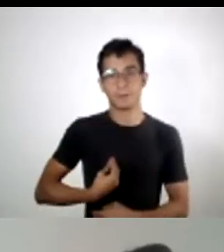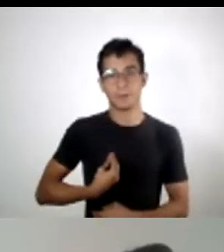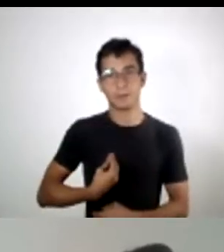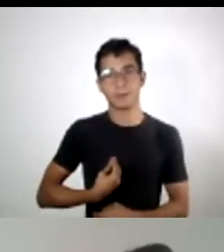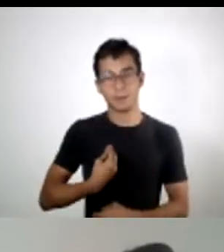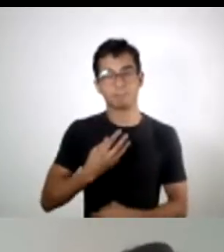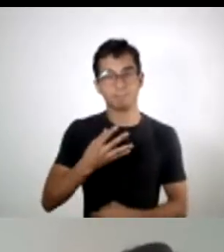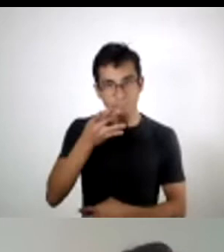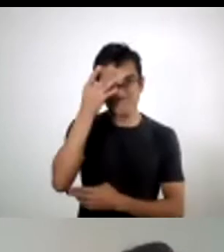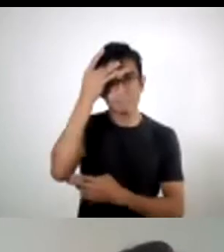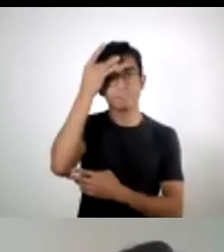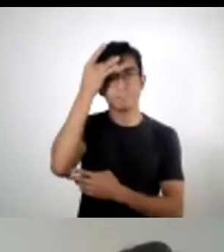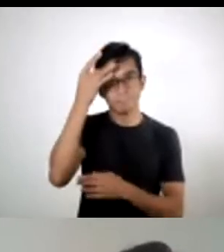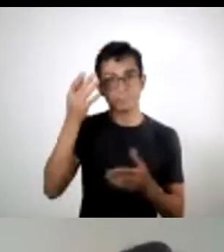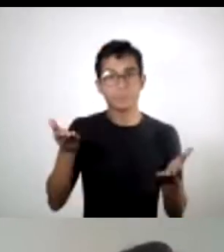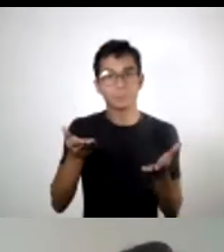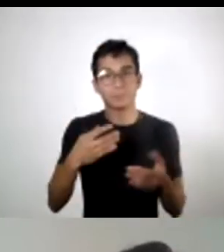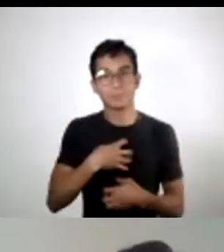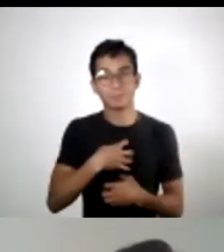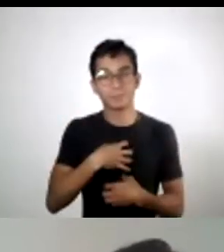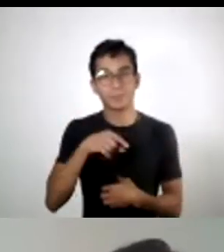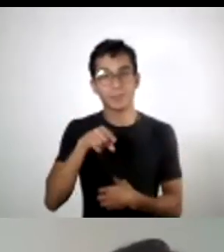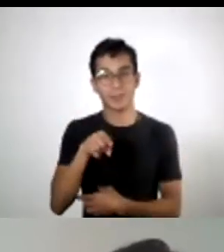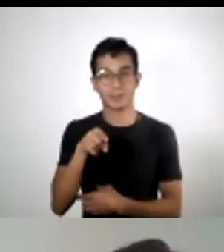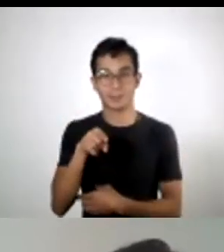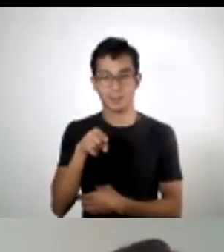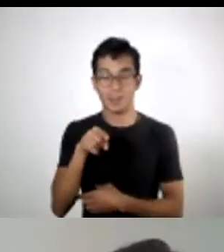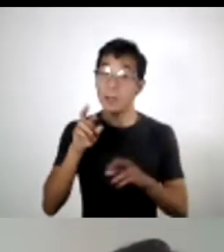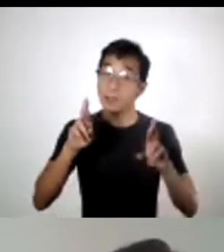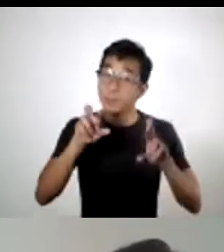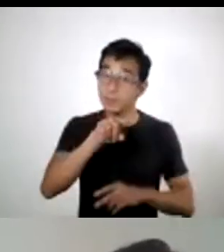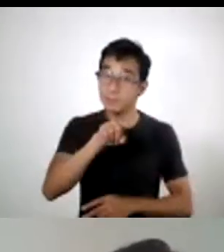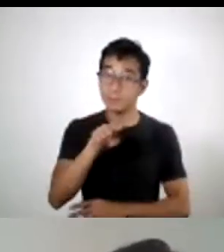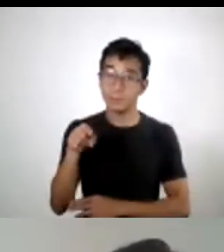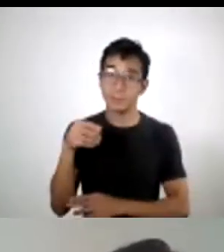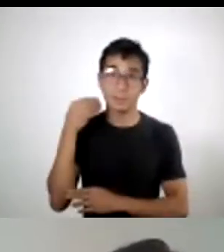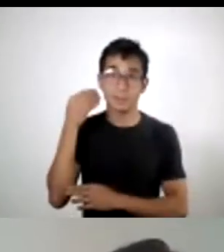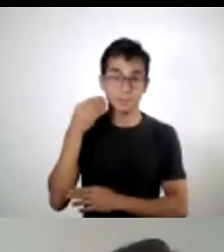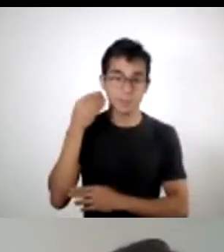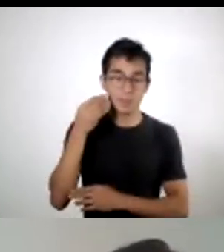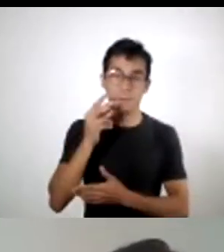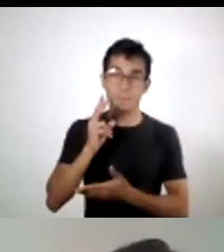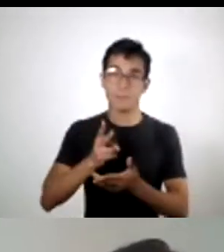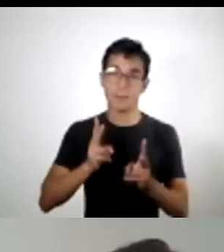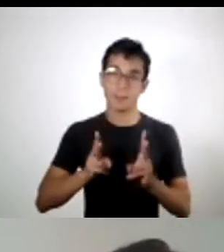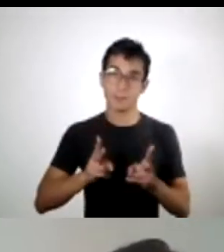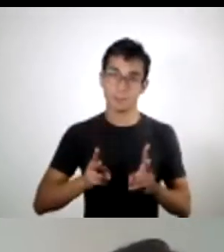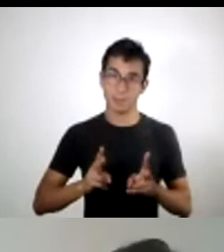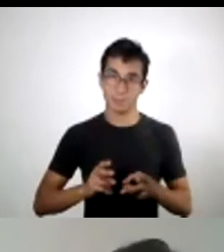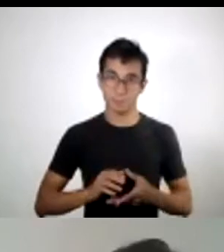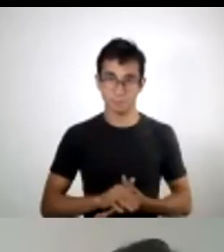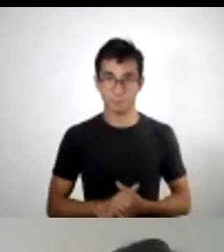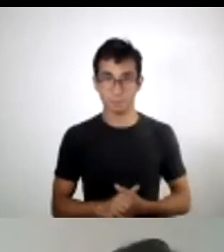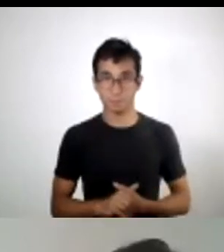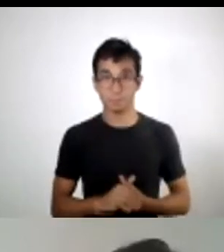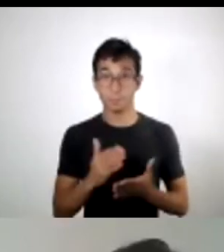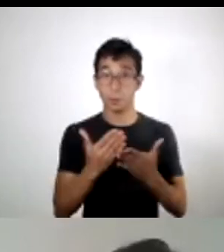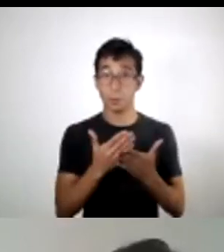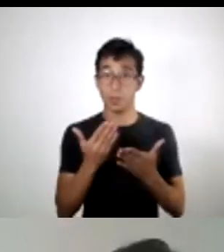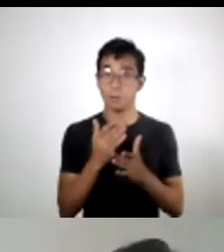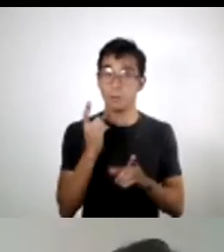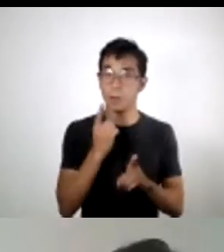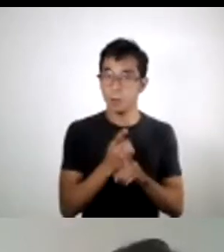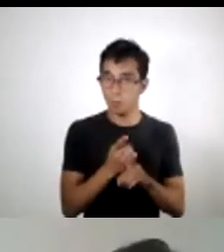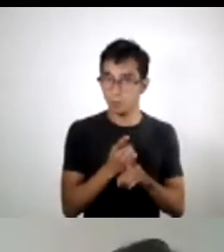mesma, está tendo essa mesma experiência. Então, para encontrar o livro, só